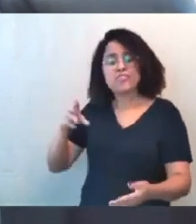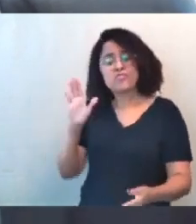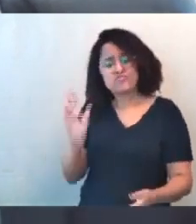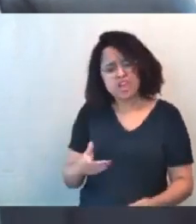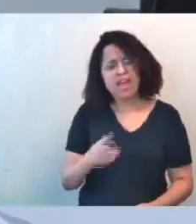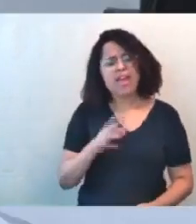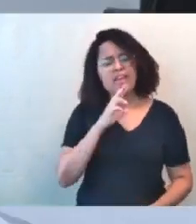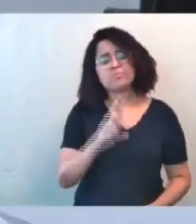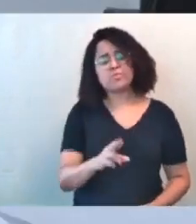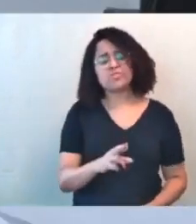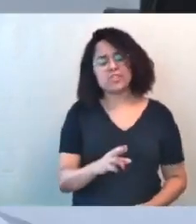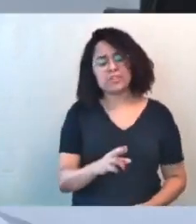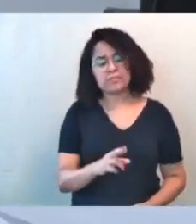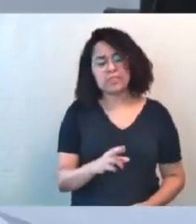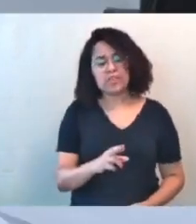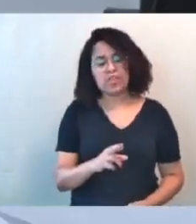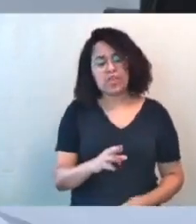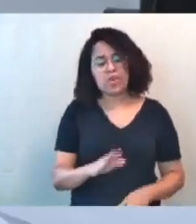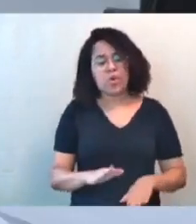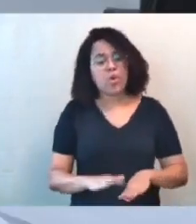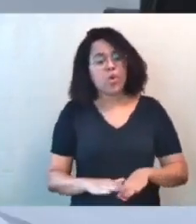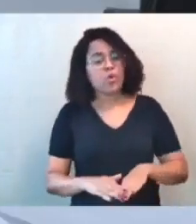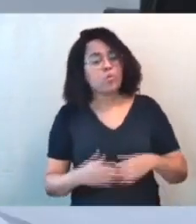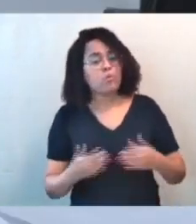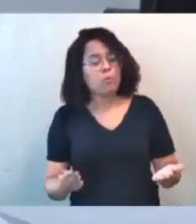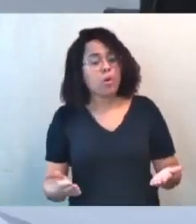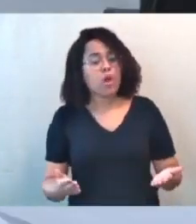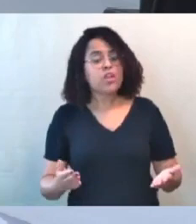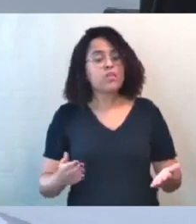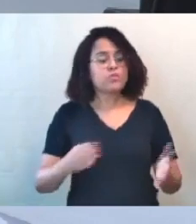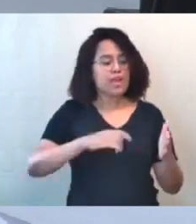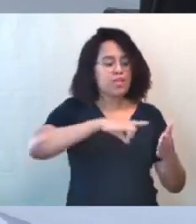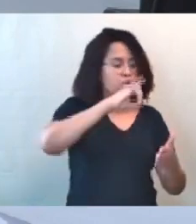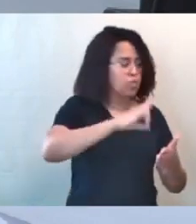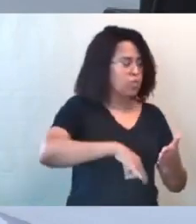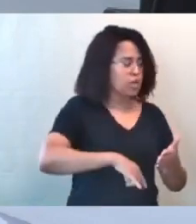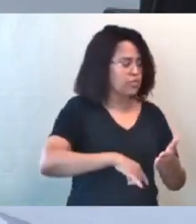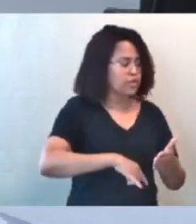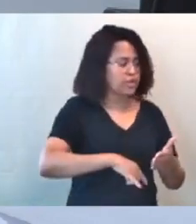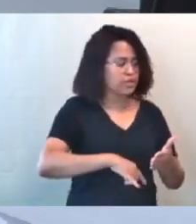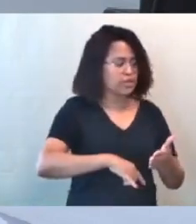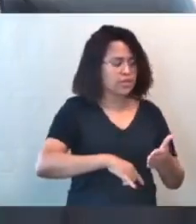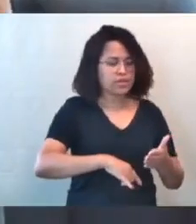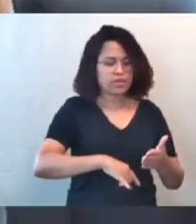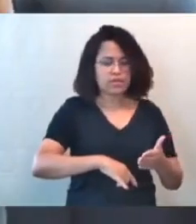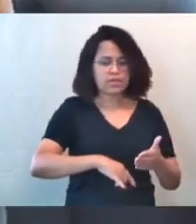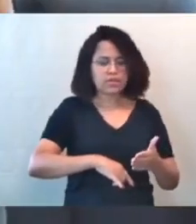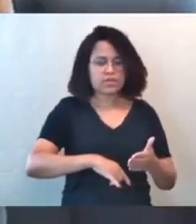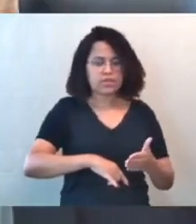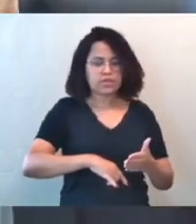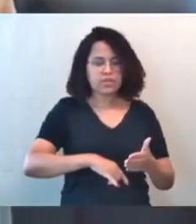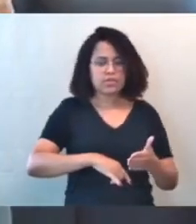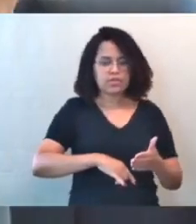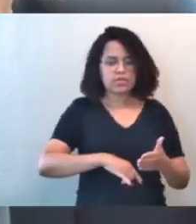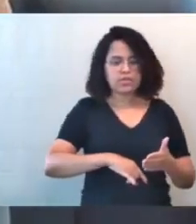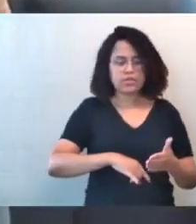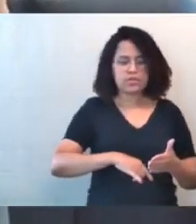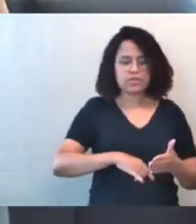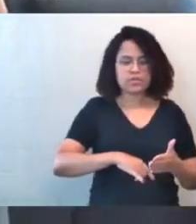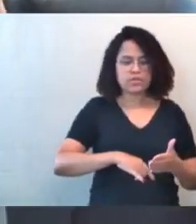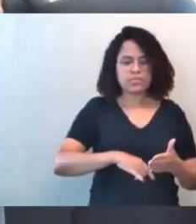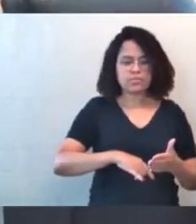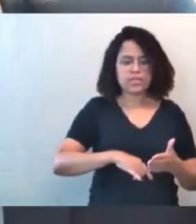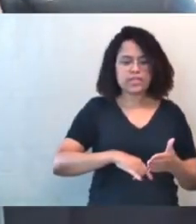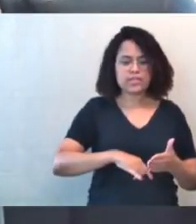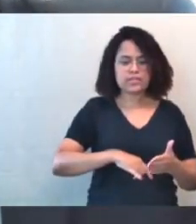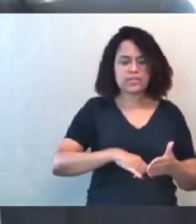vem documentado, o senhor não me responde o que o senhor está respondendo aqui, falando. Não, desculpa, vereadora, mas